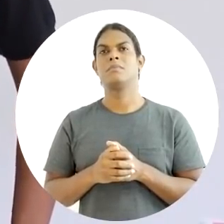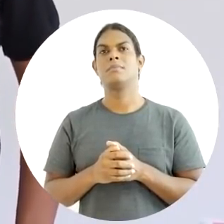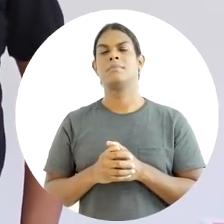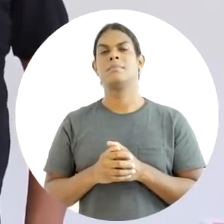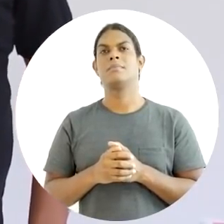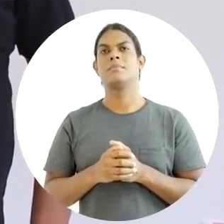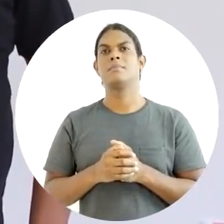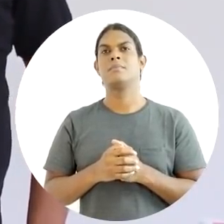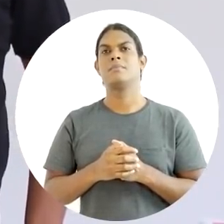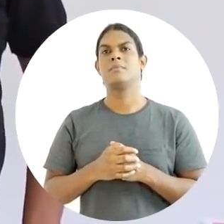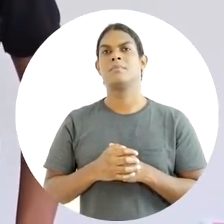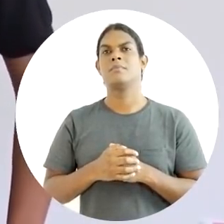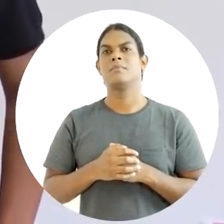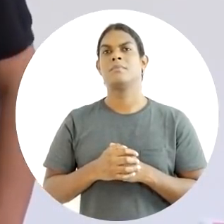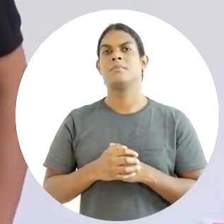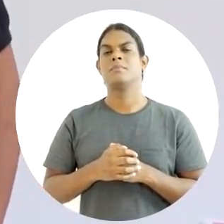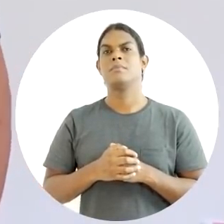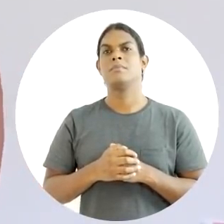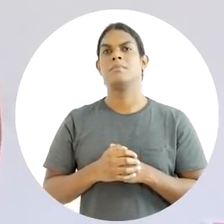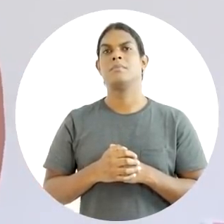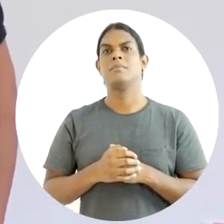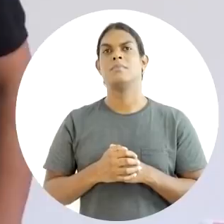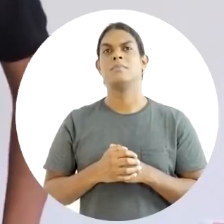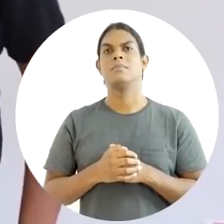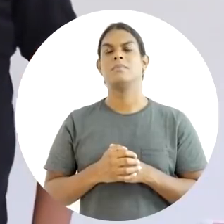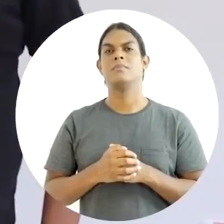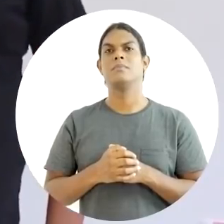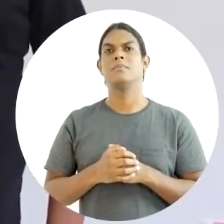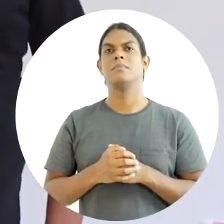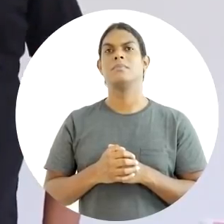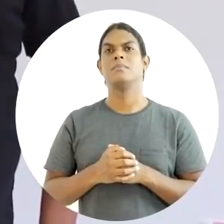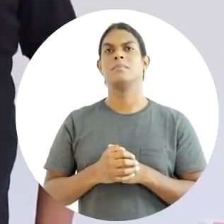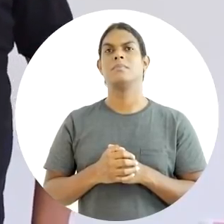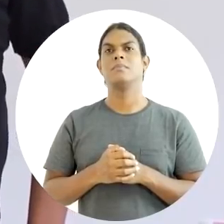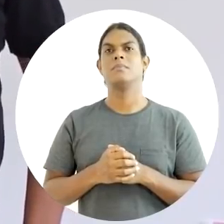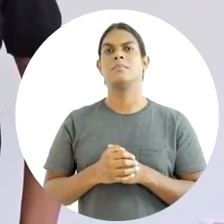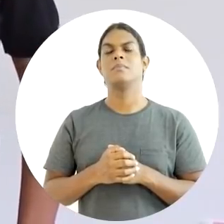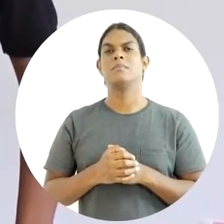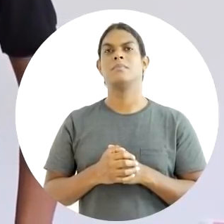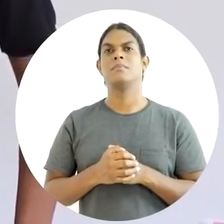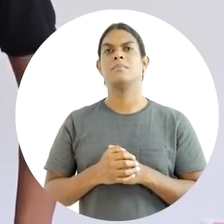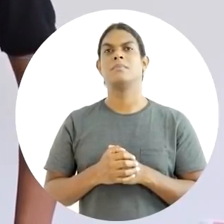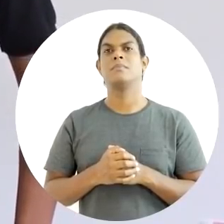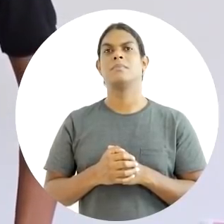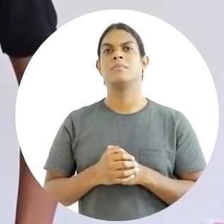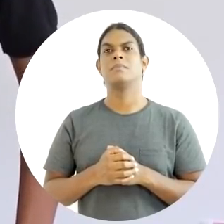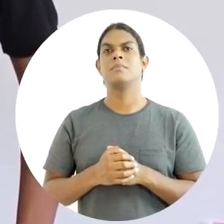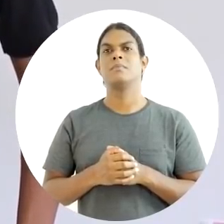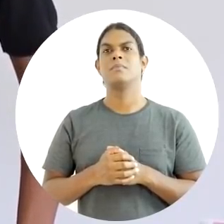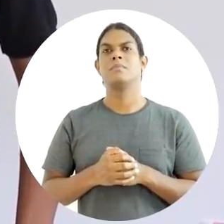Extinguisher seria o extintor, né? O extintor de incêndio, ok? E